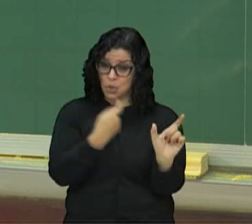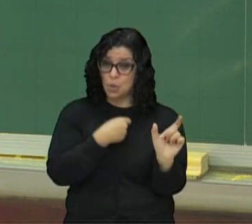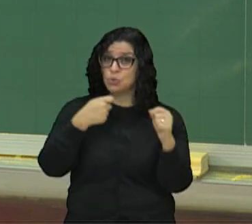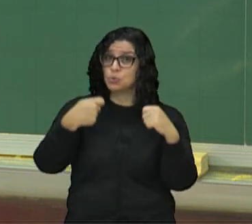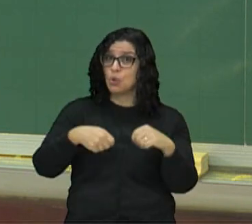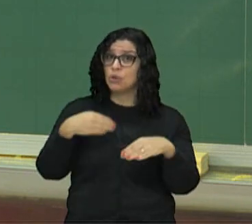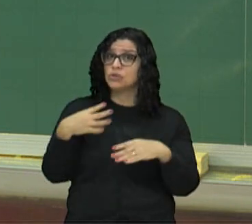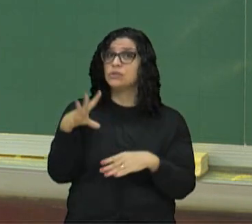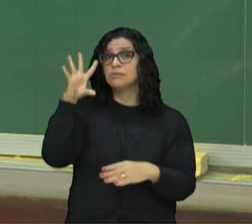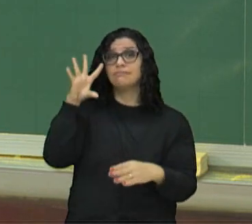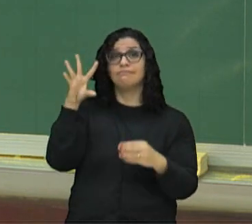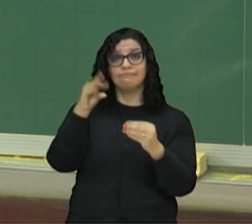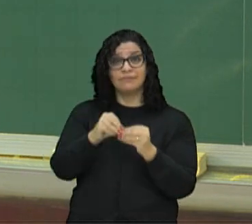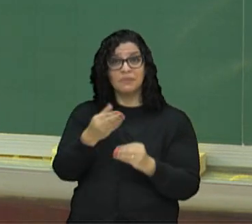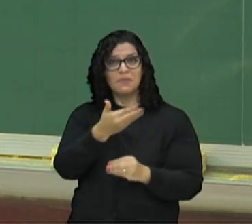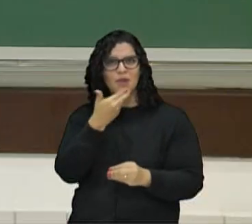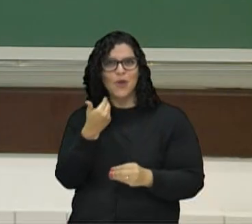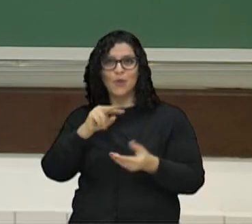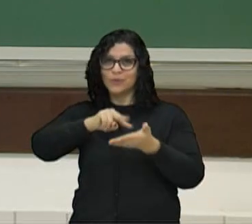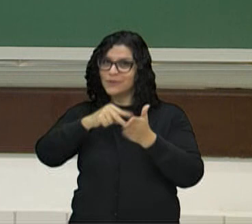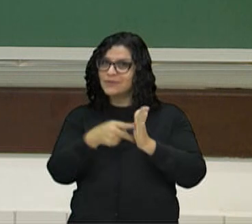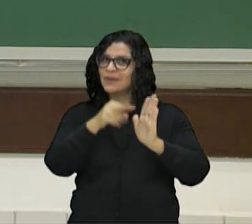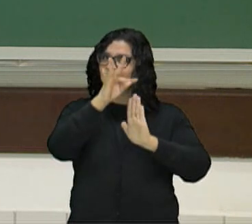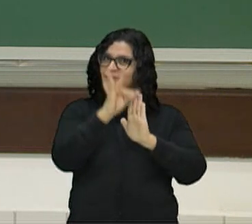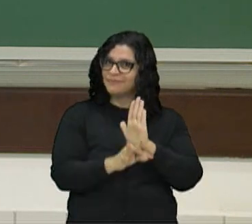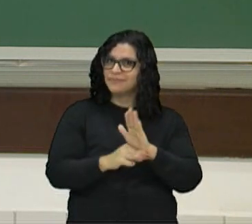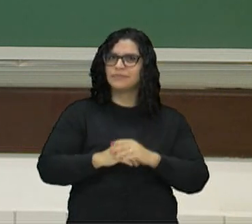ter uma compreensão melhor do texto.